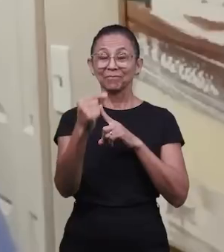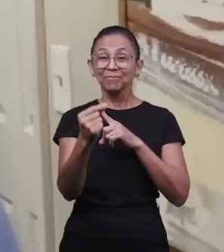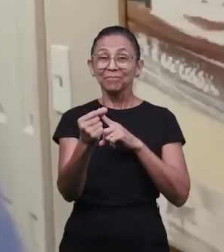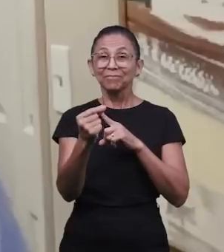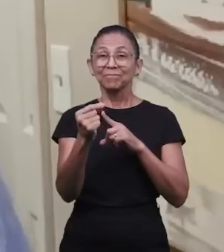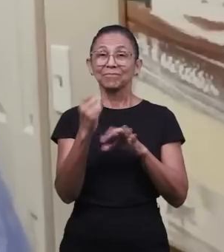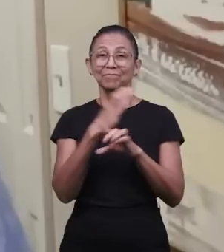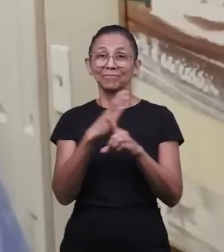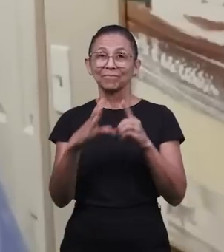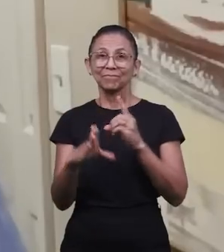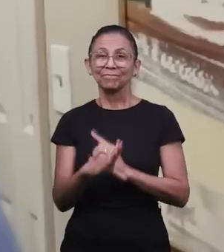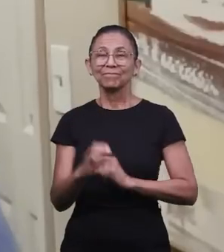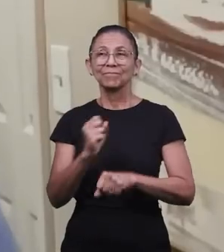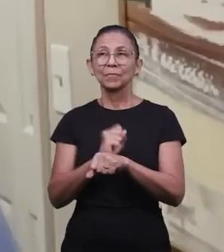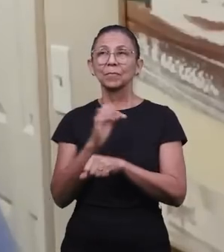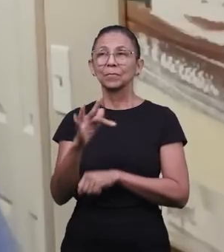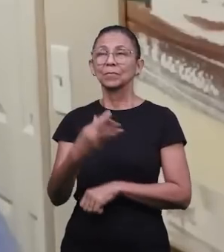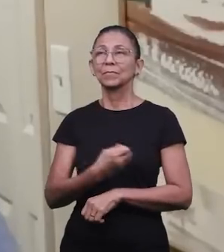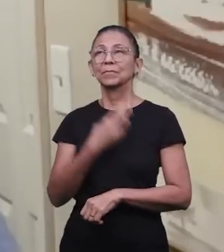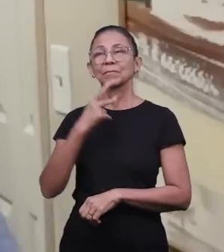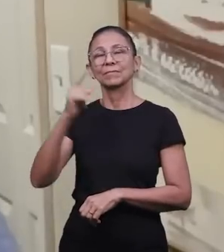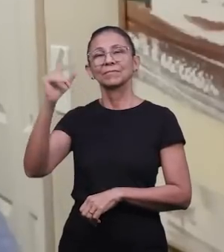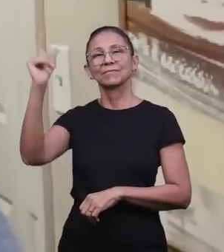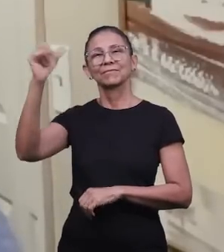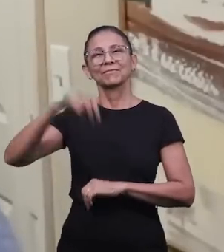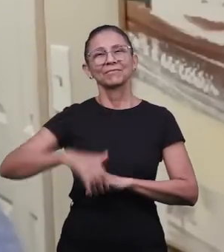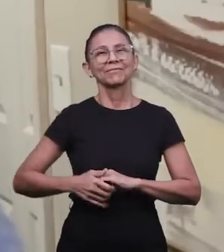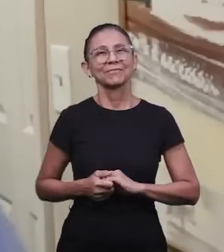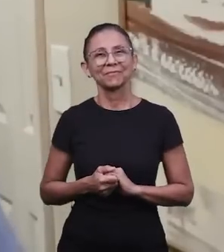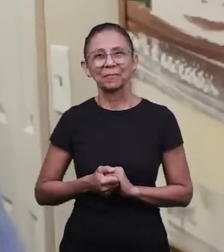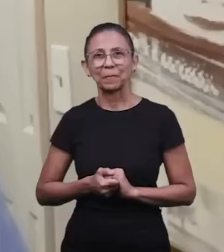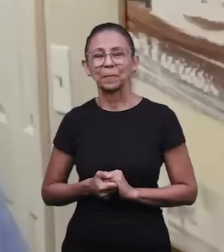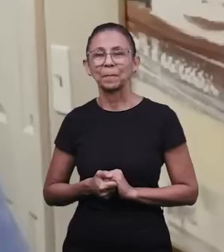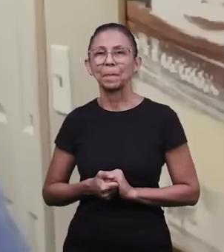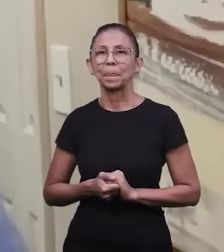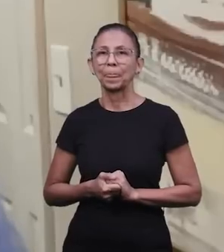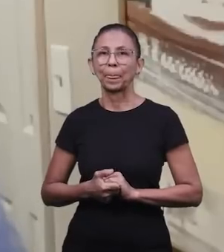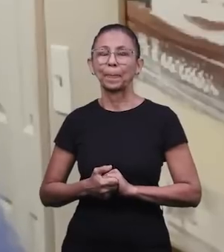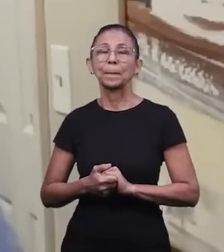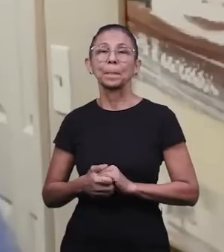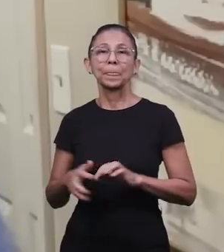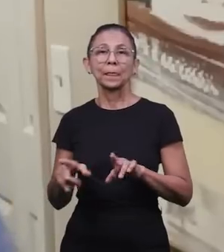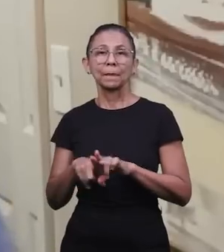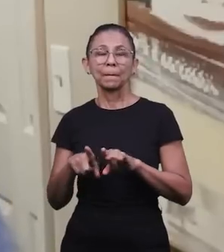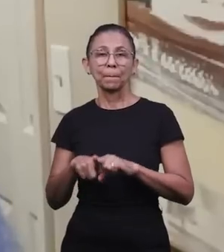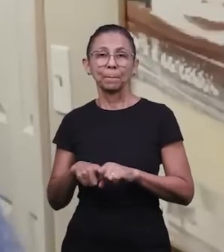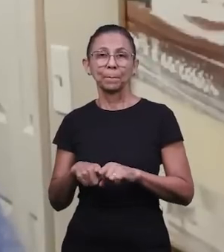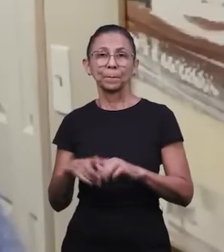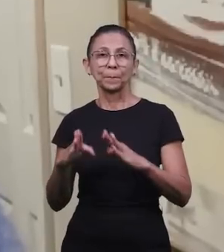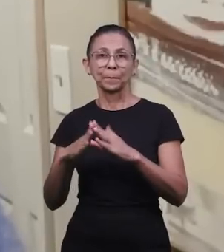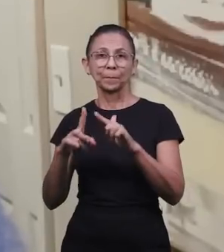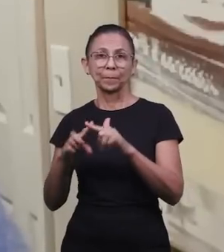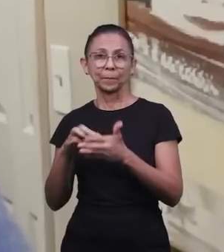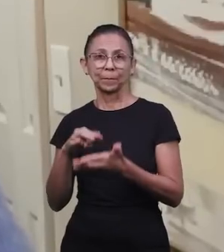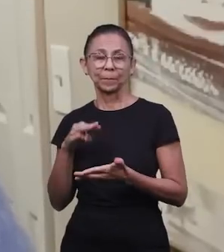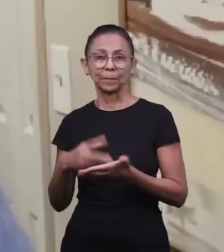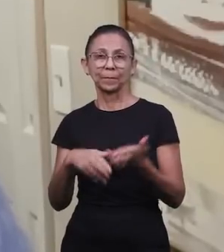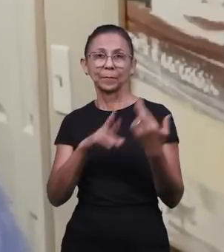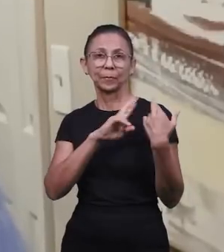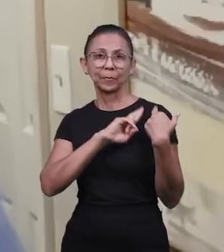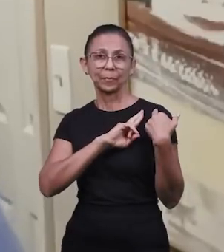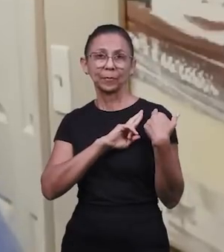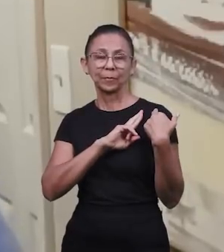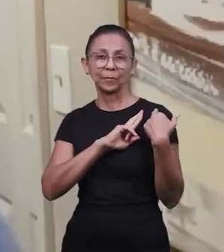com a esperança de vida eterna. Louvado seja o nome do nosso Deus. A igreja de Newark está sob o ministério do pastor Nairon